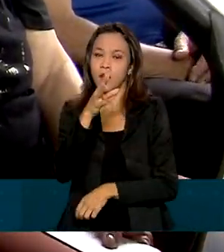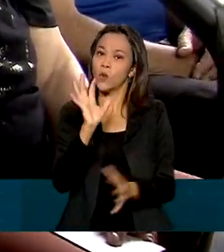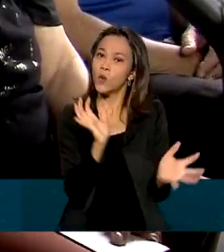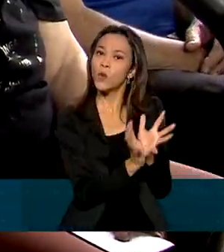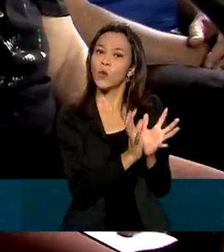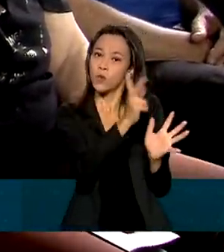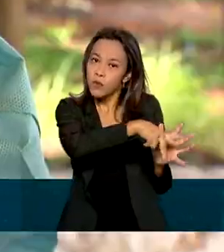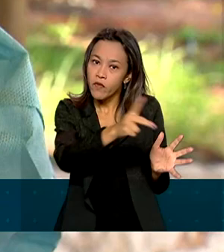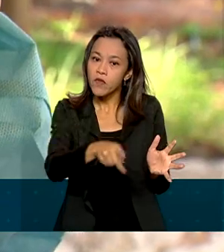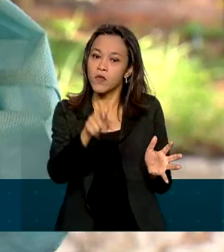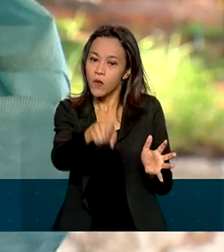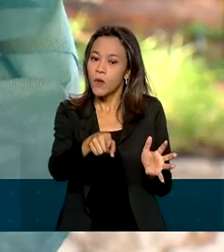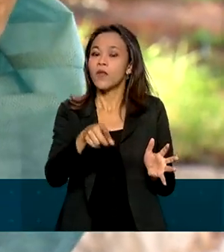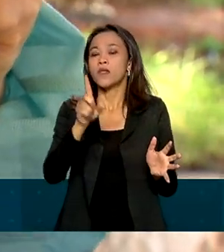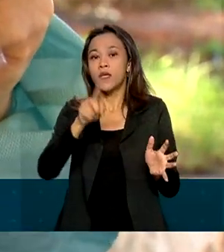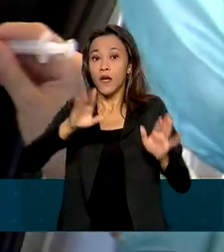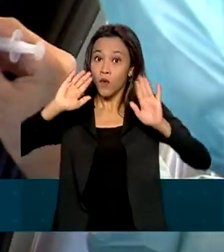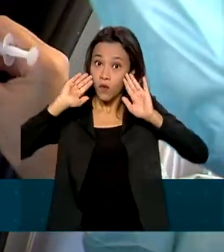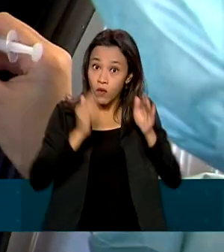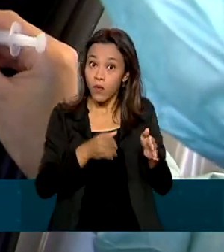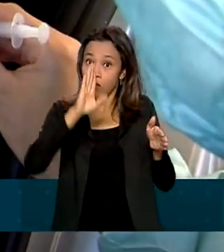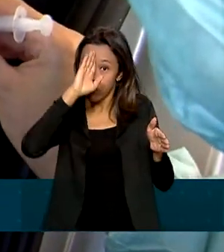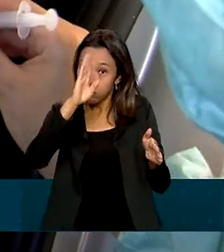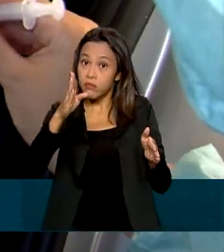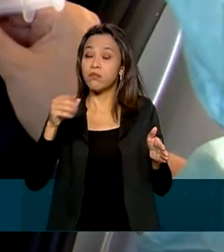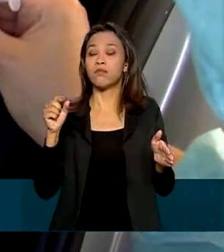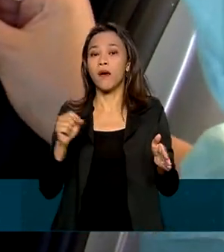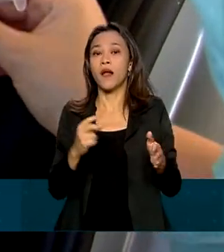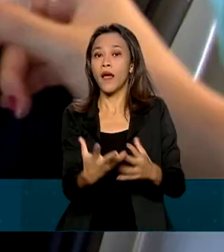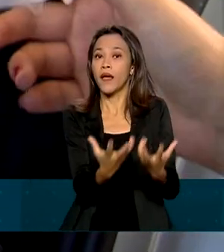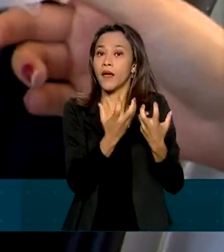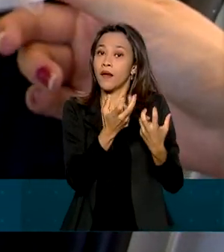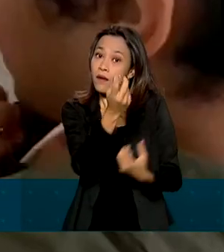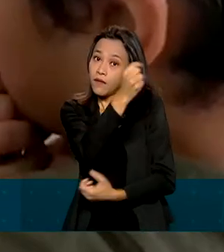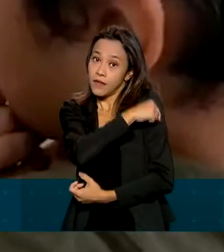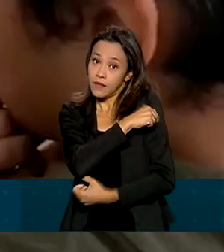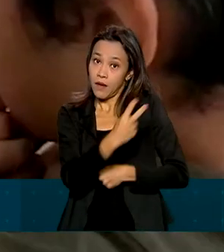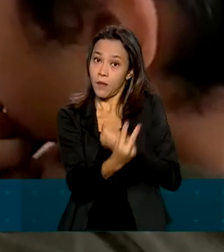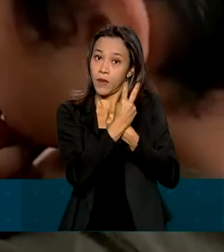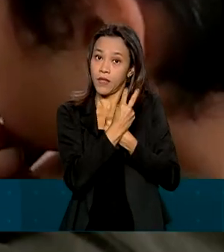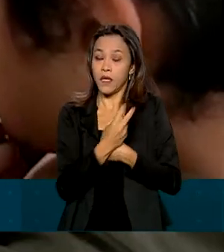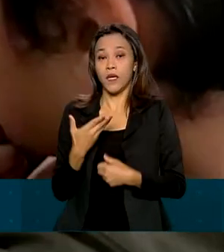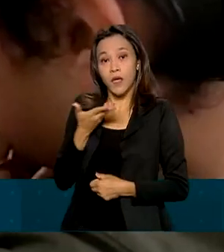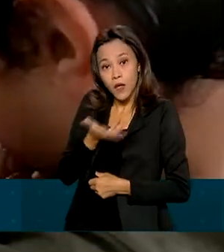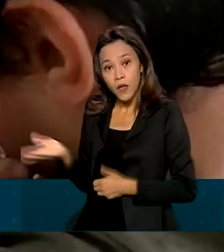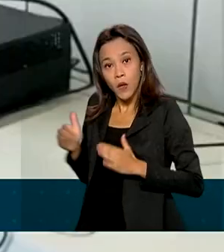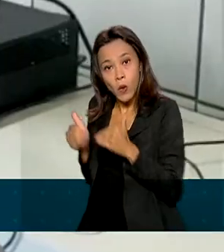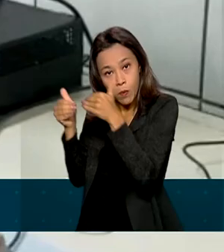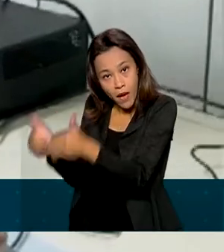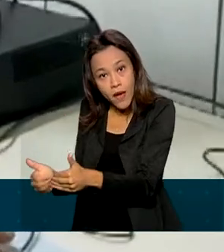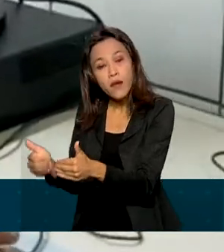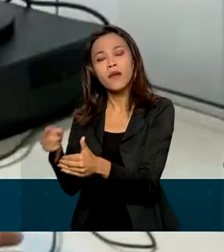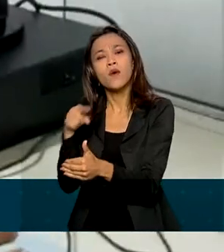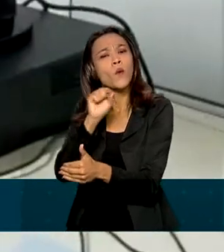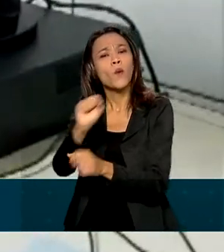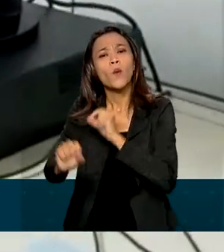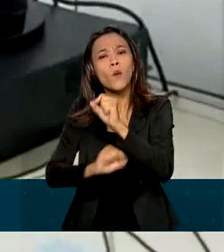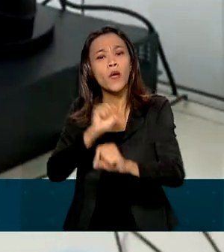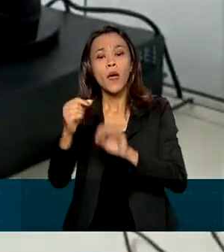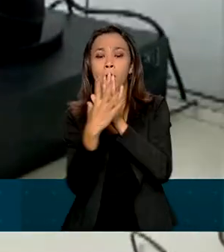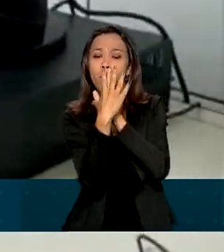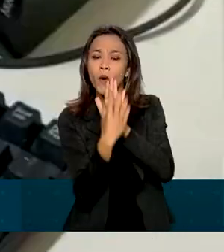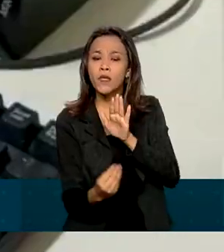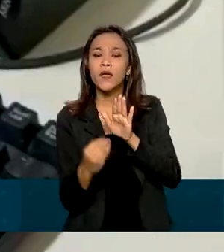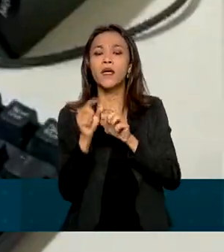prioritário no Programa Nacional de Imunizações para Receber as Vacinas, o MEC colocou em prática modelos de ensino